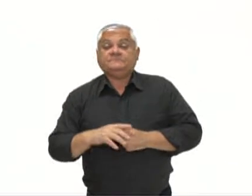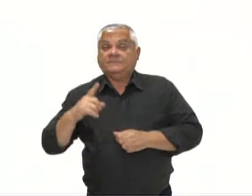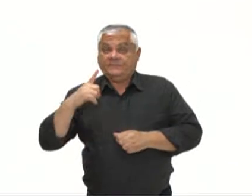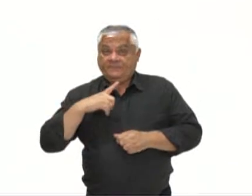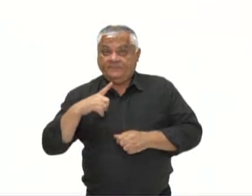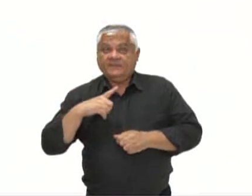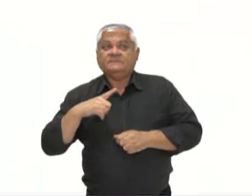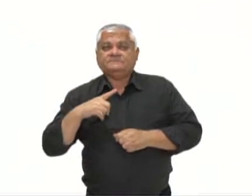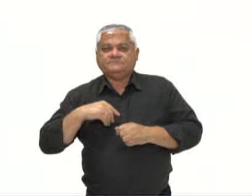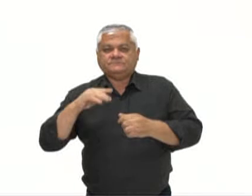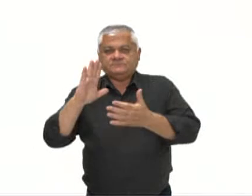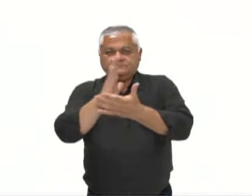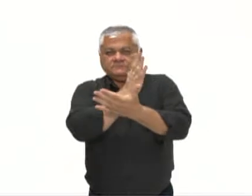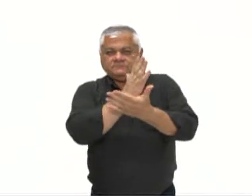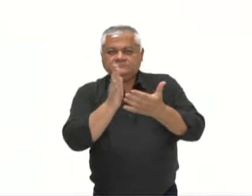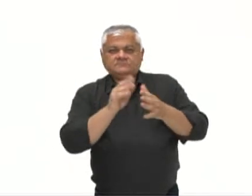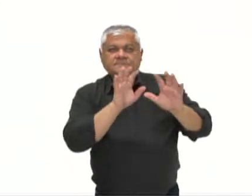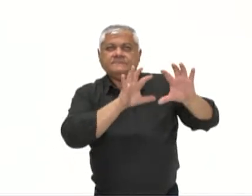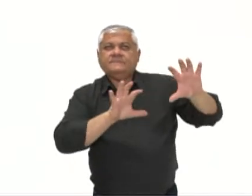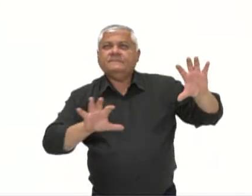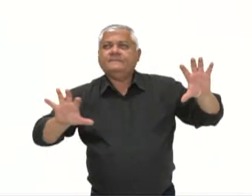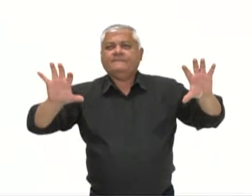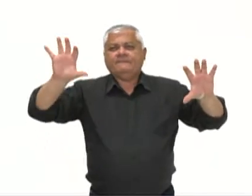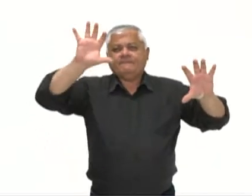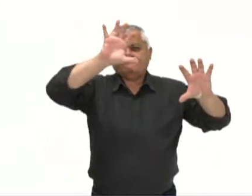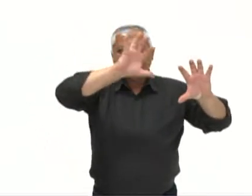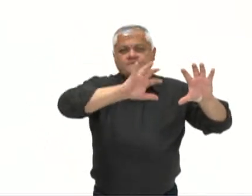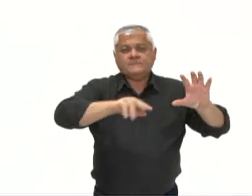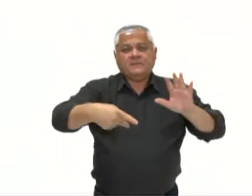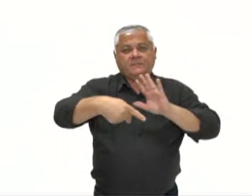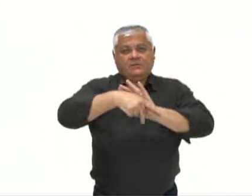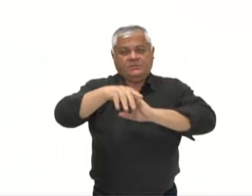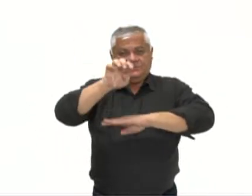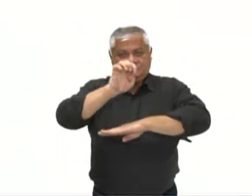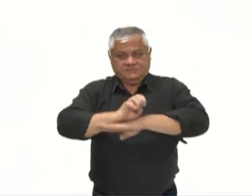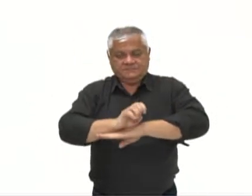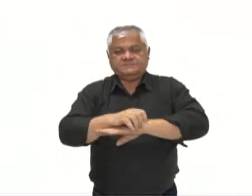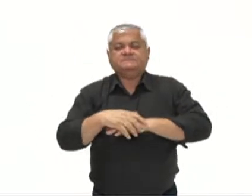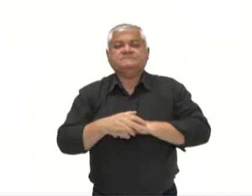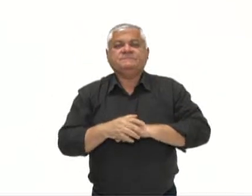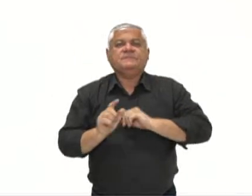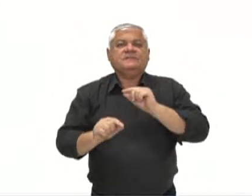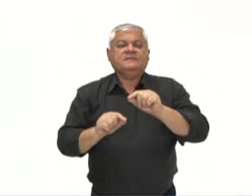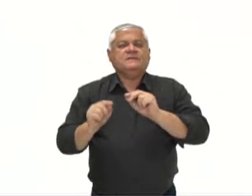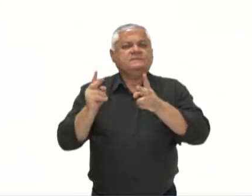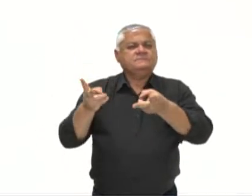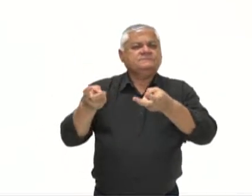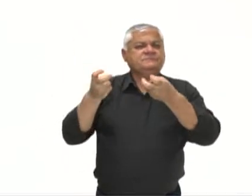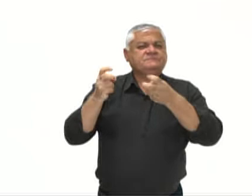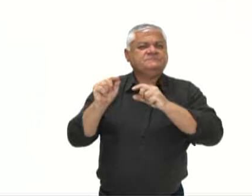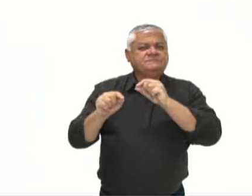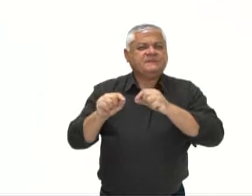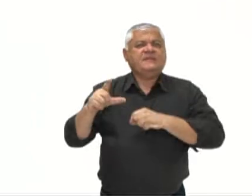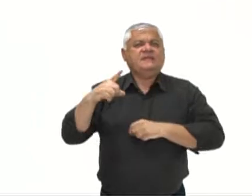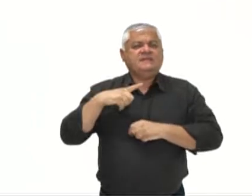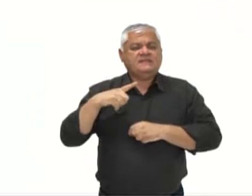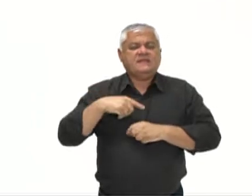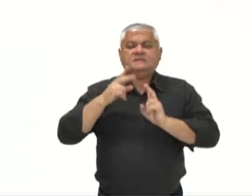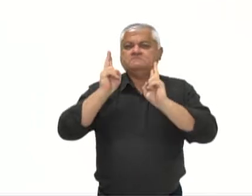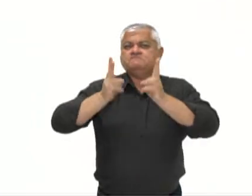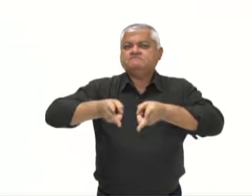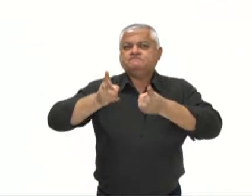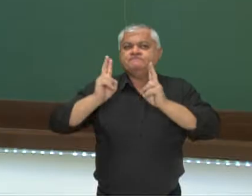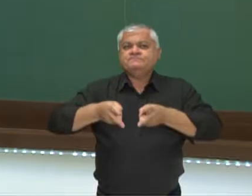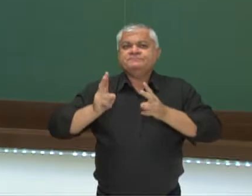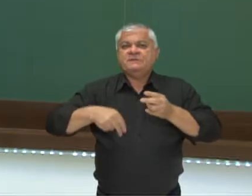quê? Algumas bacias hidrográficas do nosso estado. Então a gente vai perceber que existe sempre no